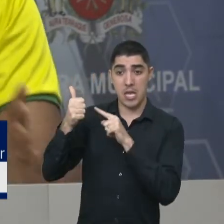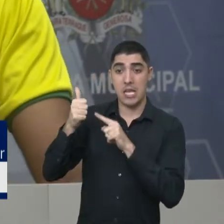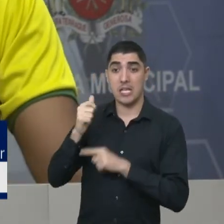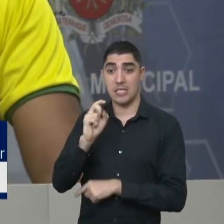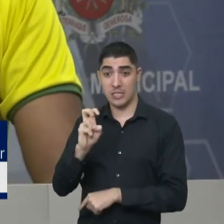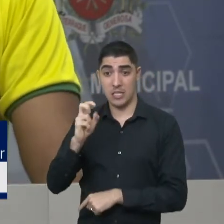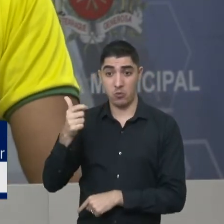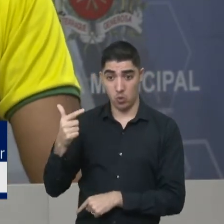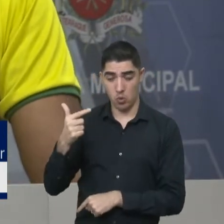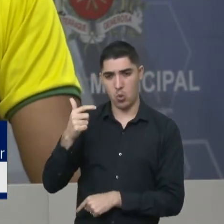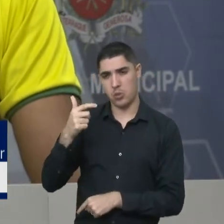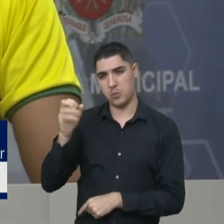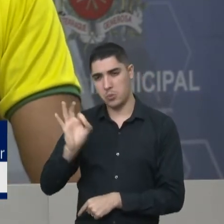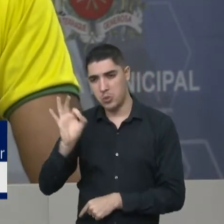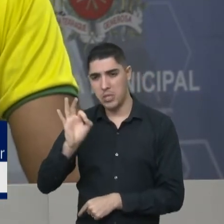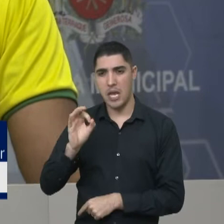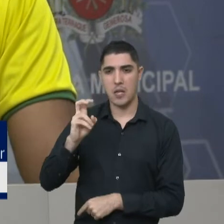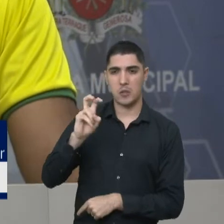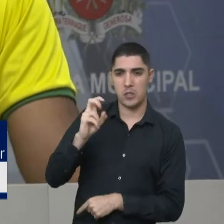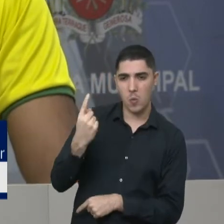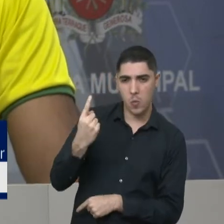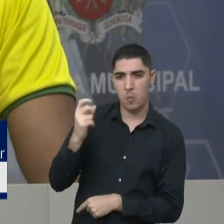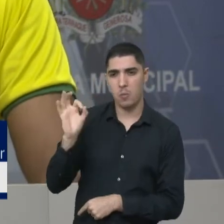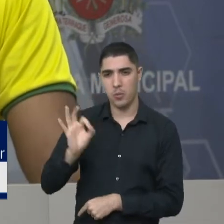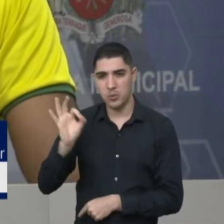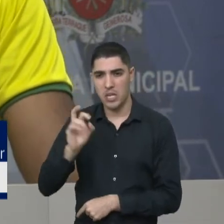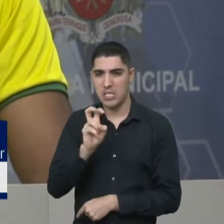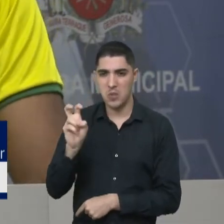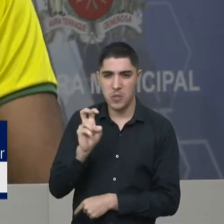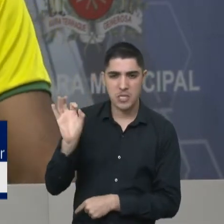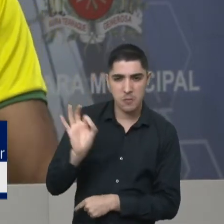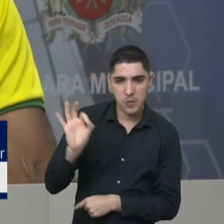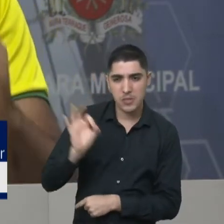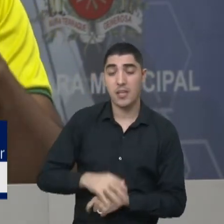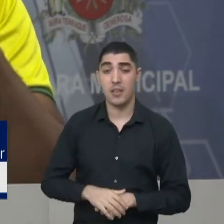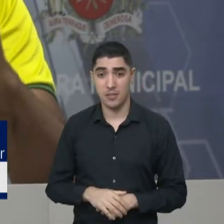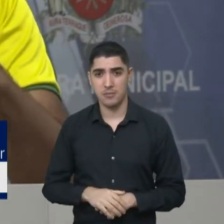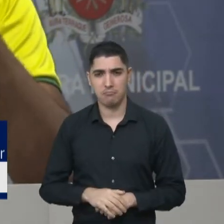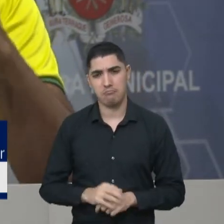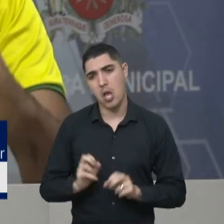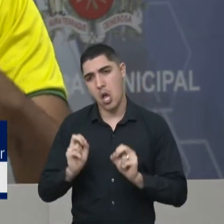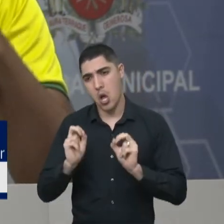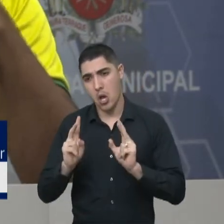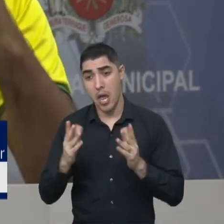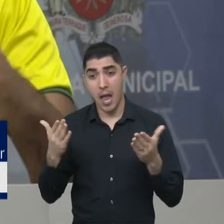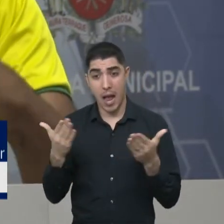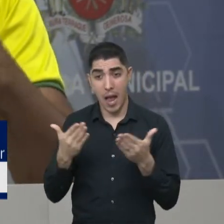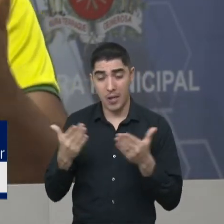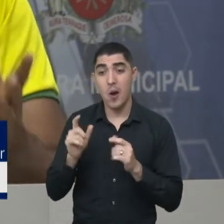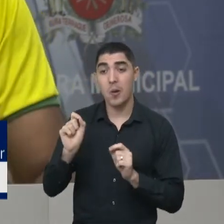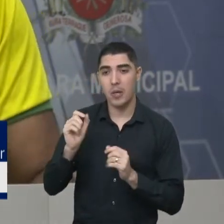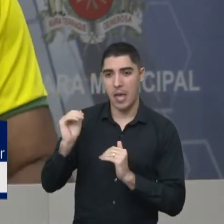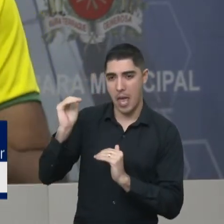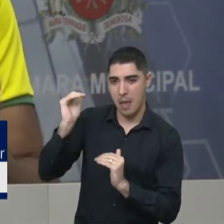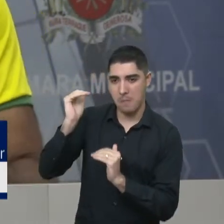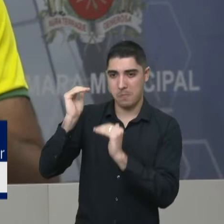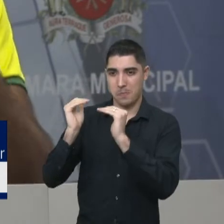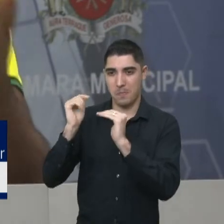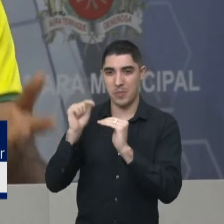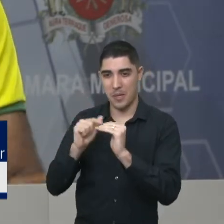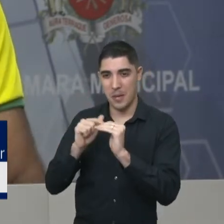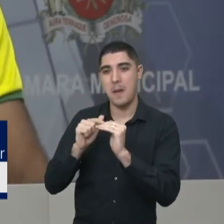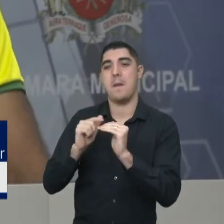52%, 51%, 55%. Está certo que agora já botaram o Bolsonaro com 44%, né?